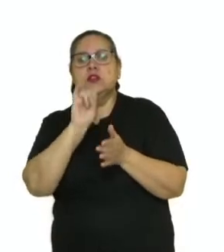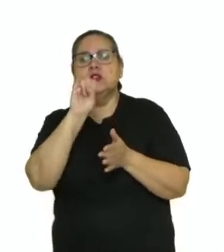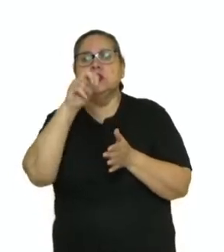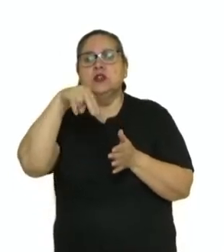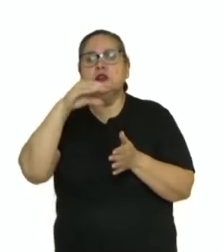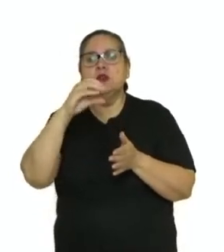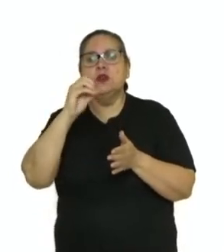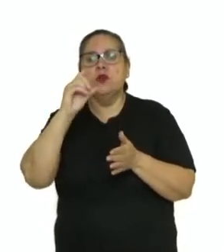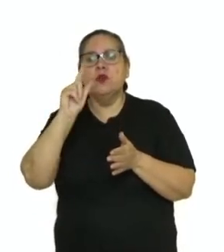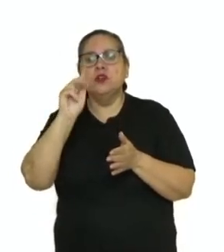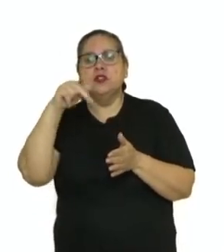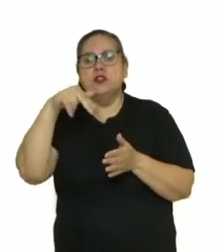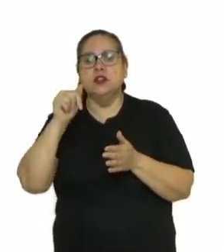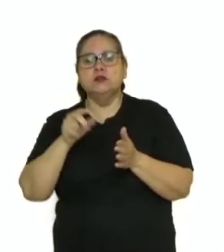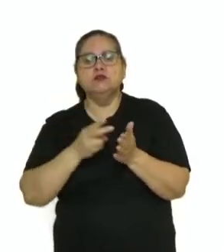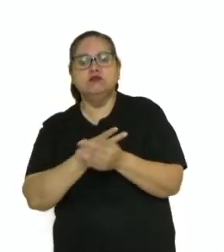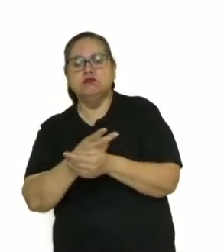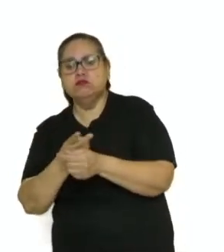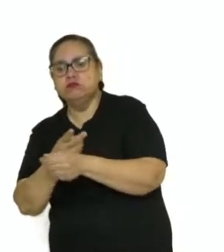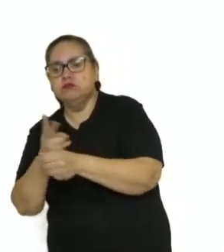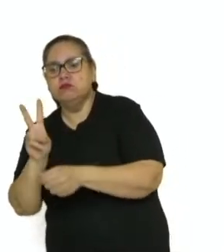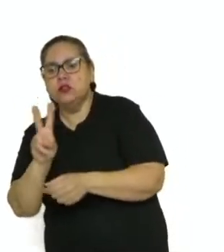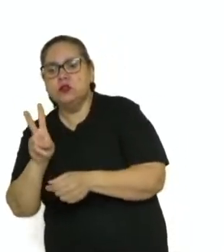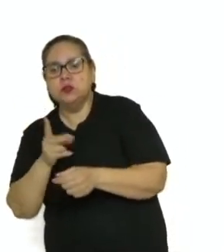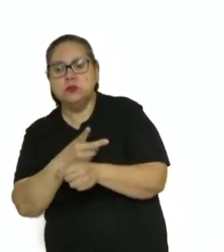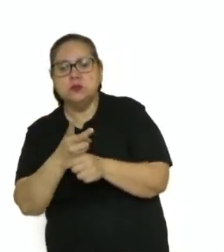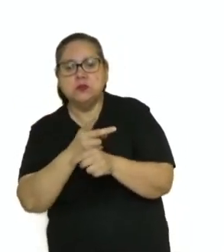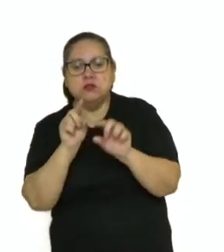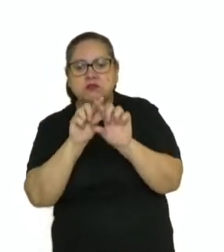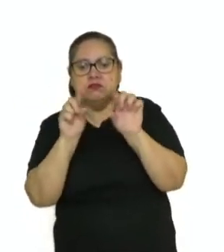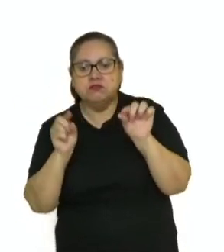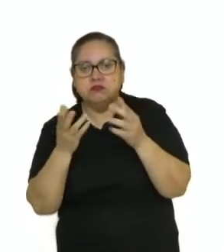Incógnita representa um valor que se procura numa equação. Tá?